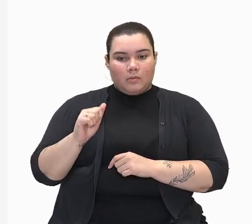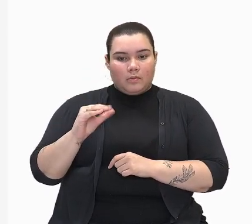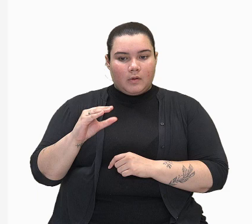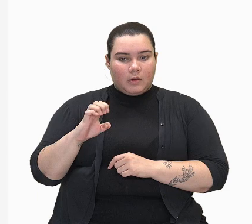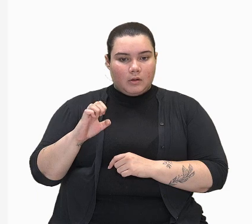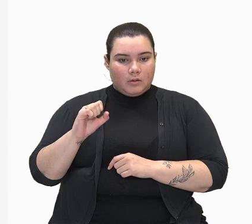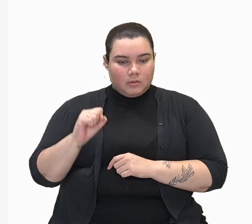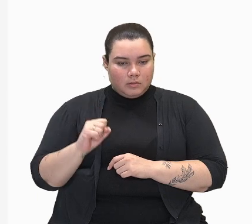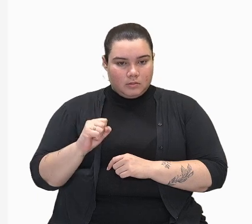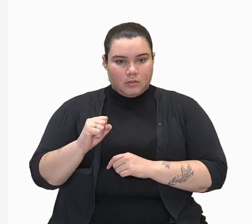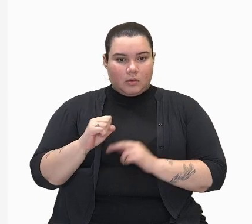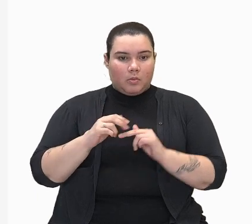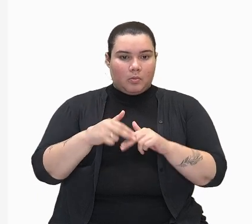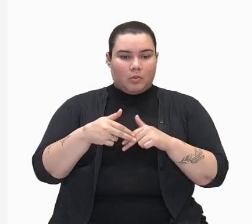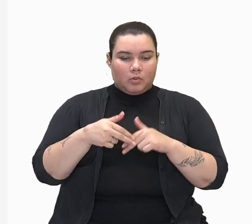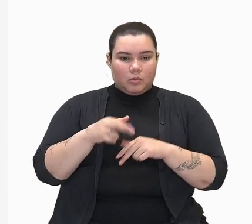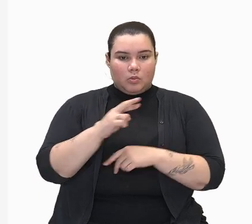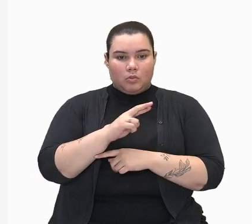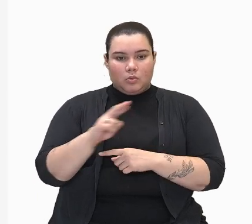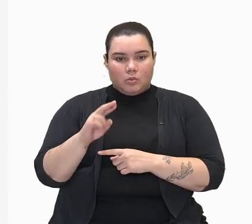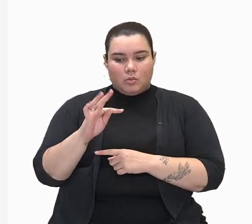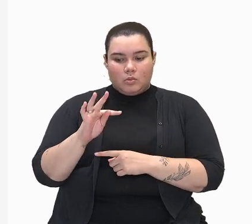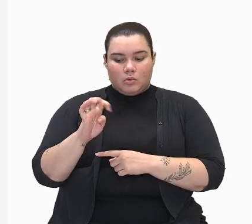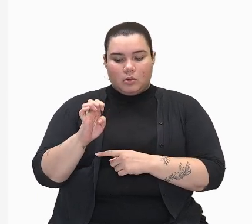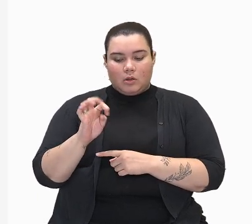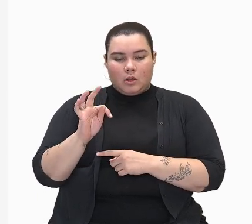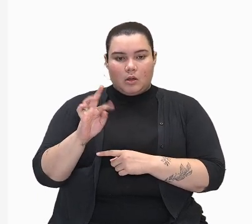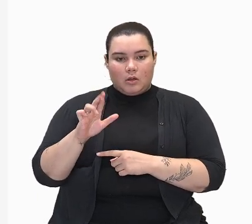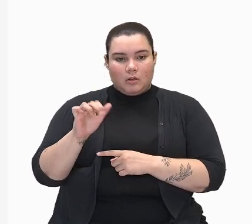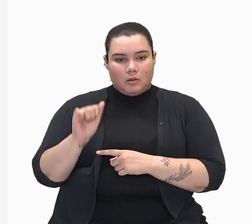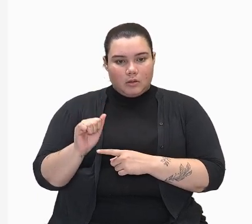isso que nós temos aí o seu nome, né? Tetraedro.